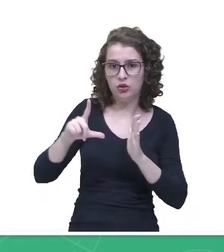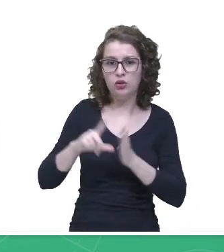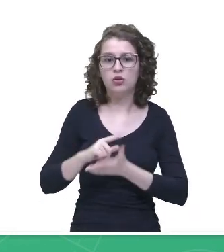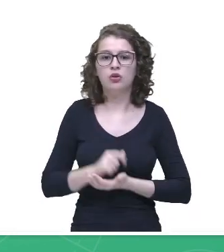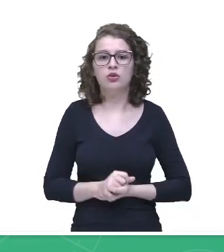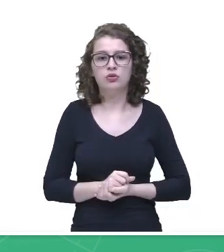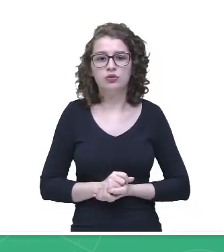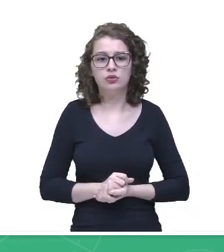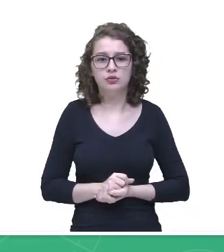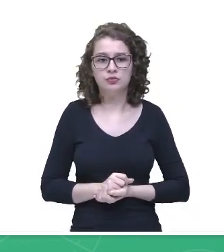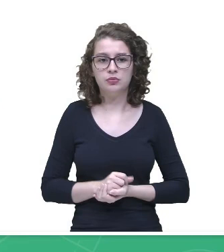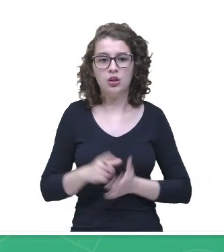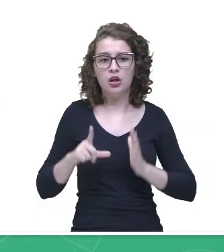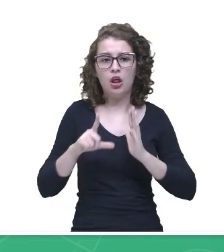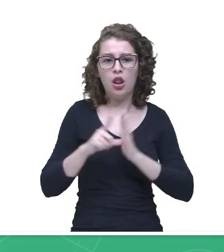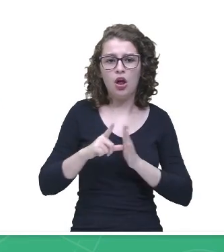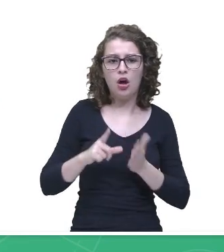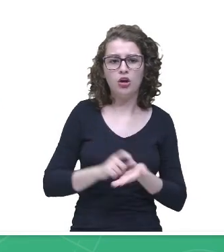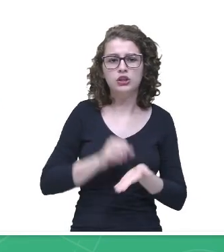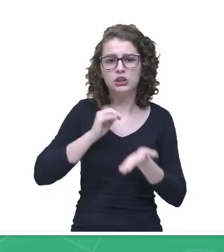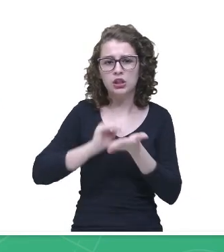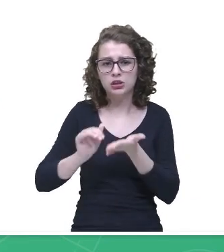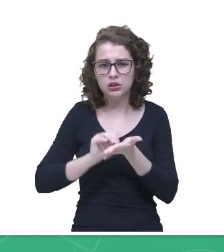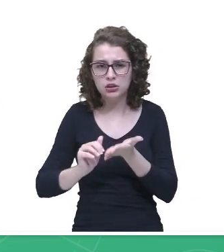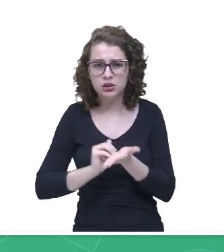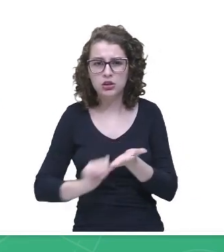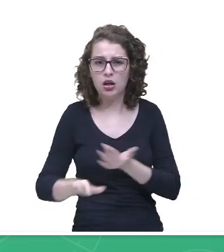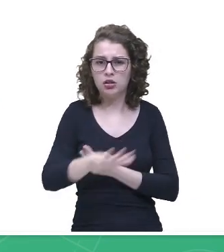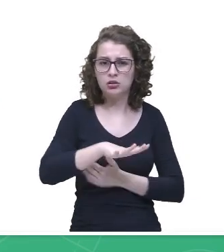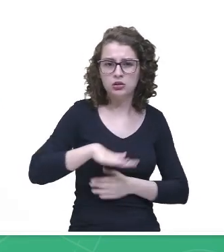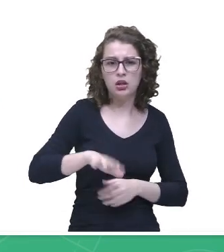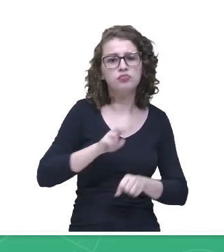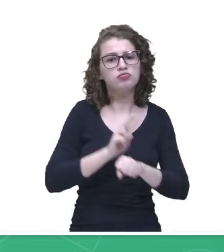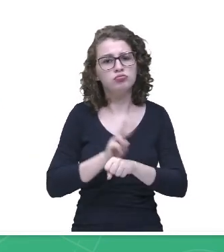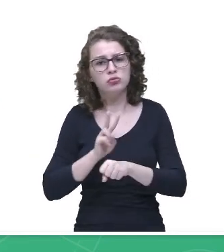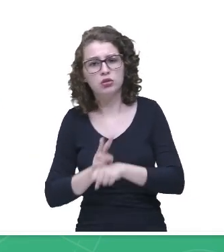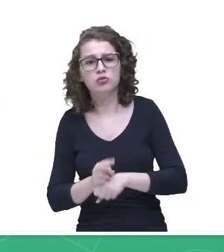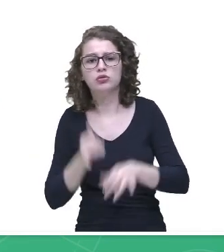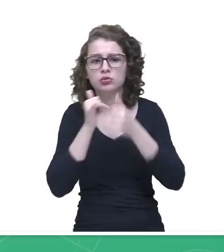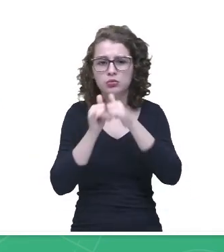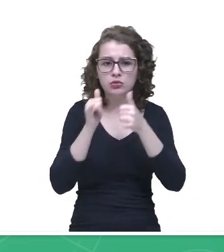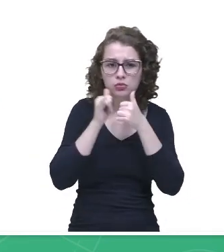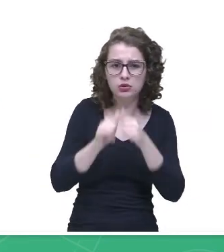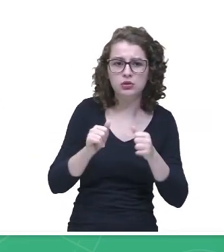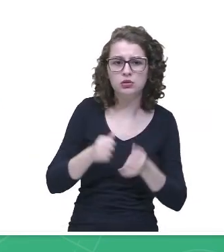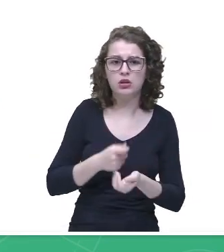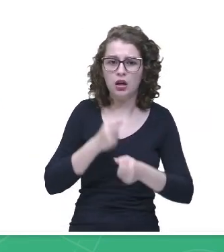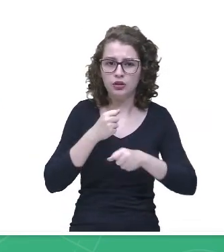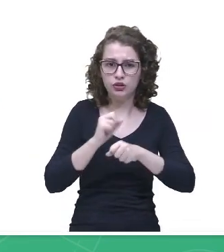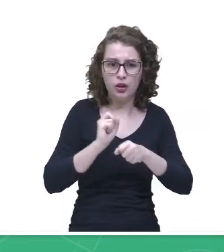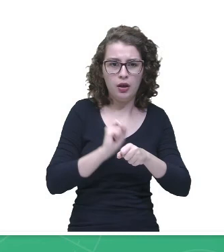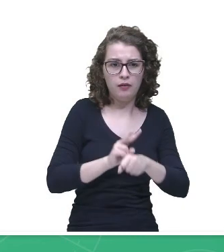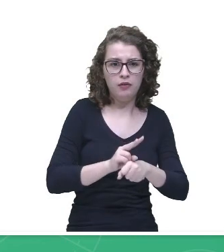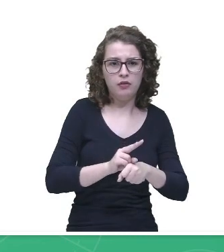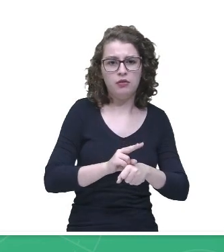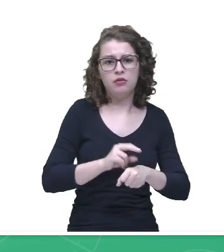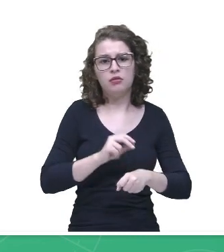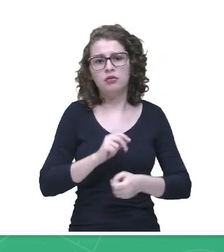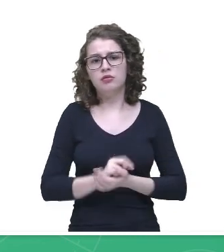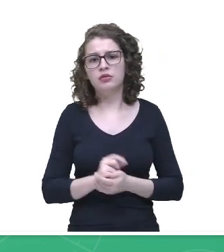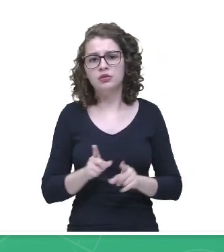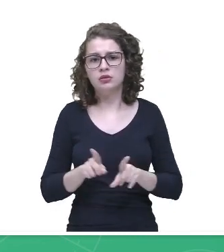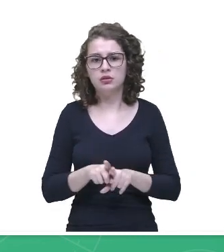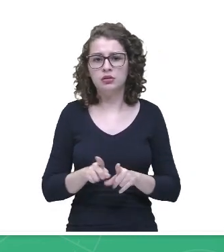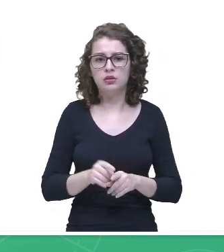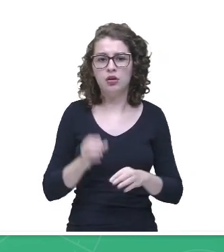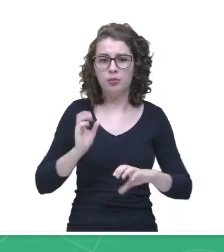grandes cidades. As lojas virtuais, as lojas físicas, os escritórios, as consultorias, a